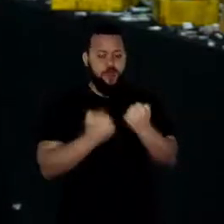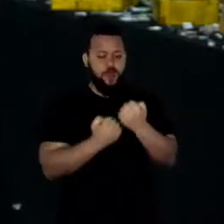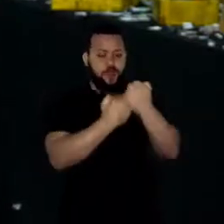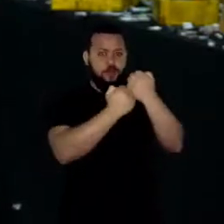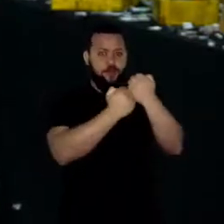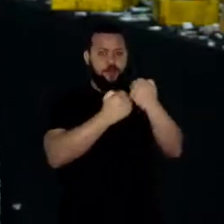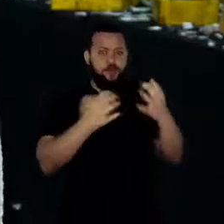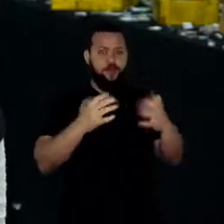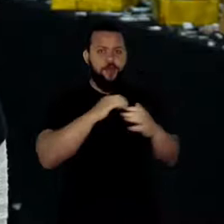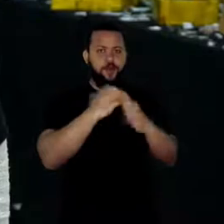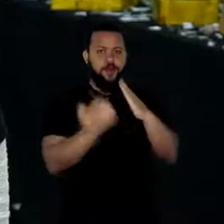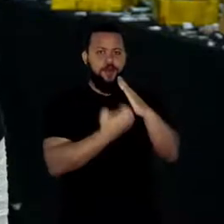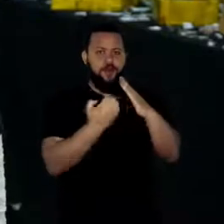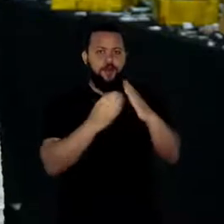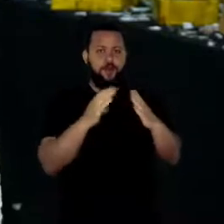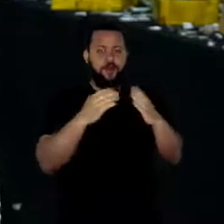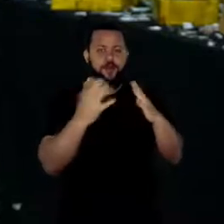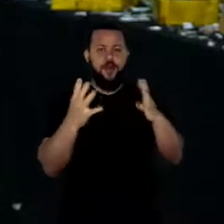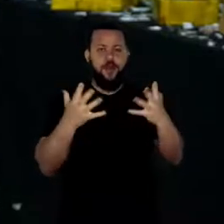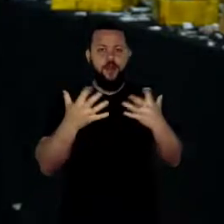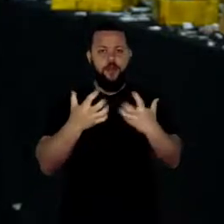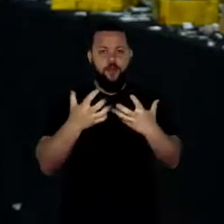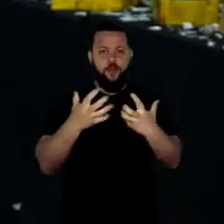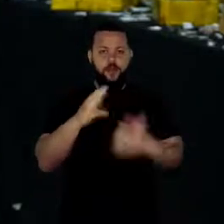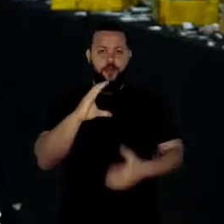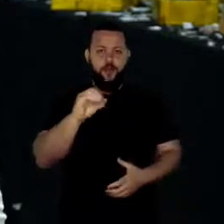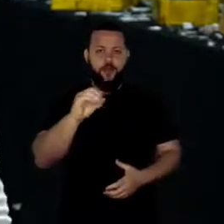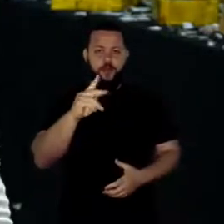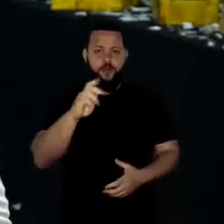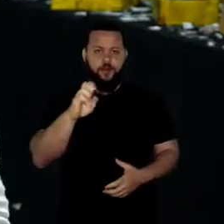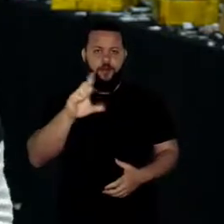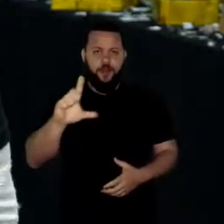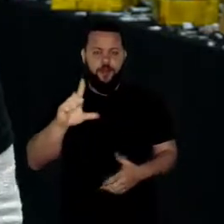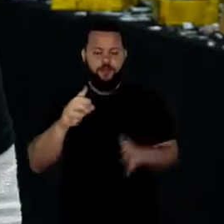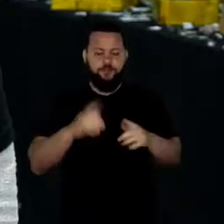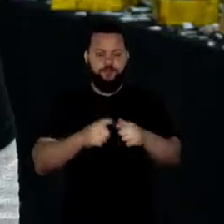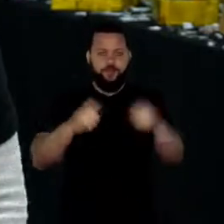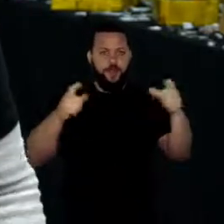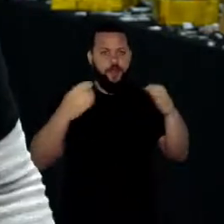Copel, uma das maiores empresas de energia elétrica do